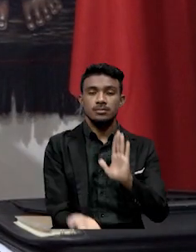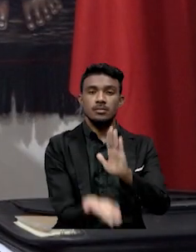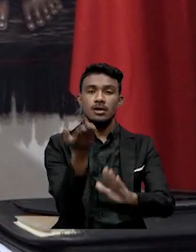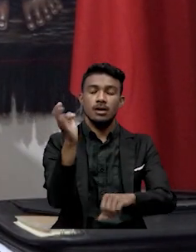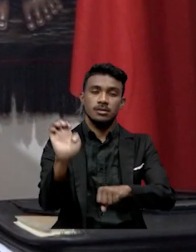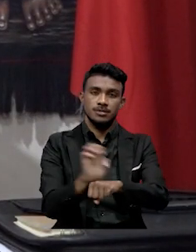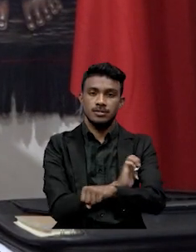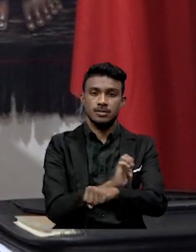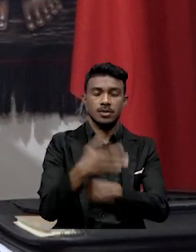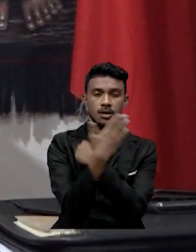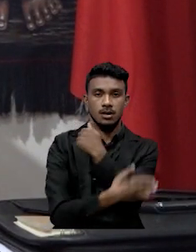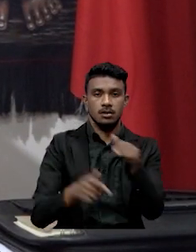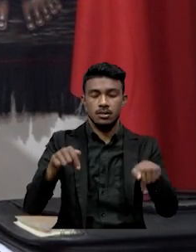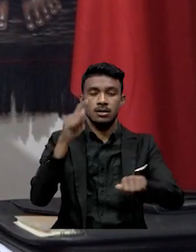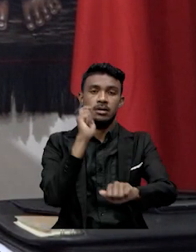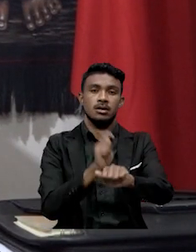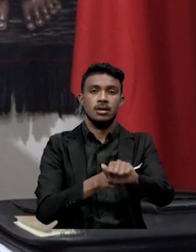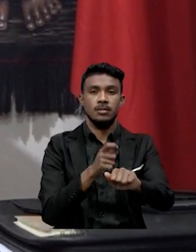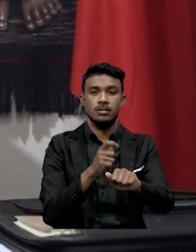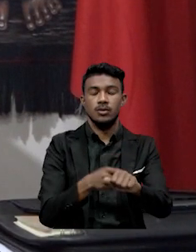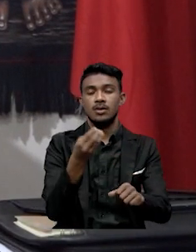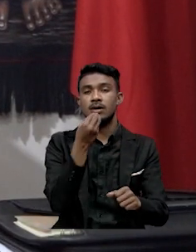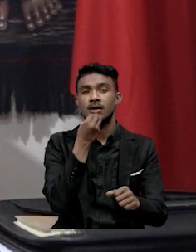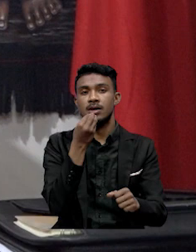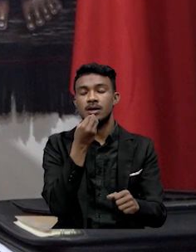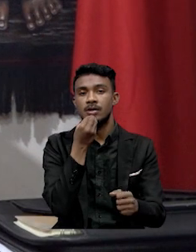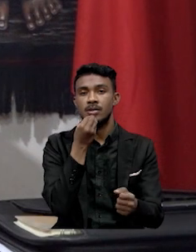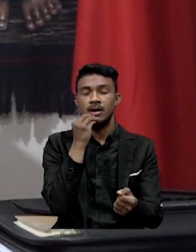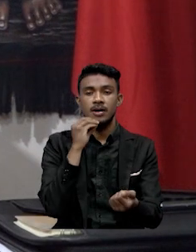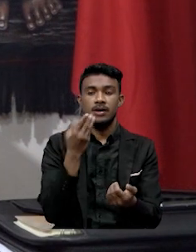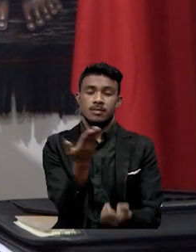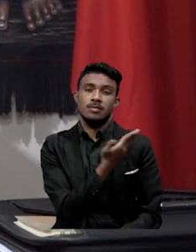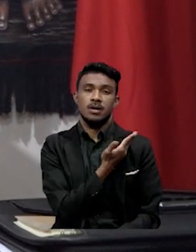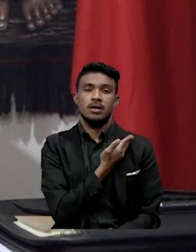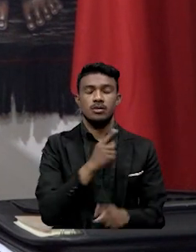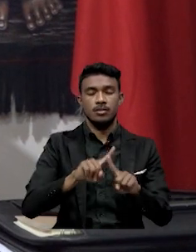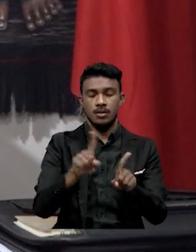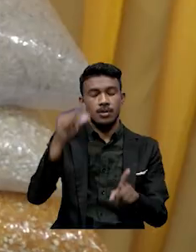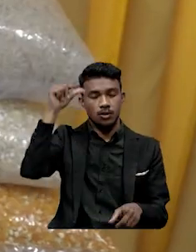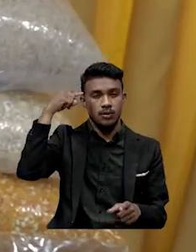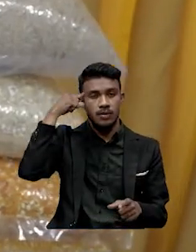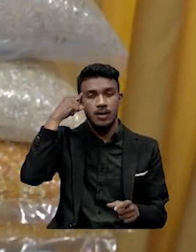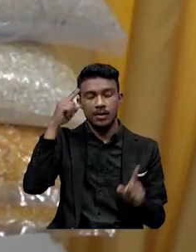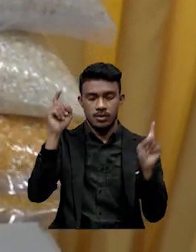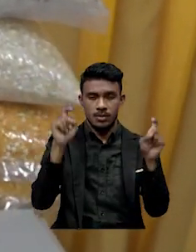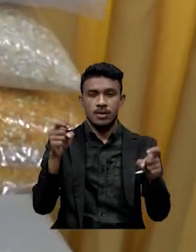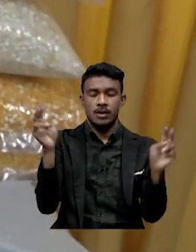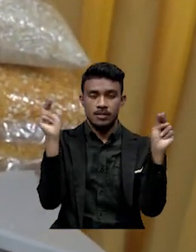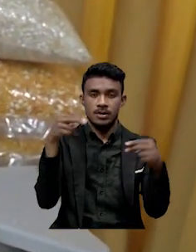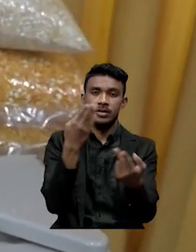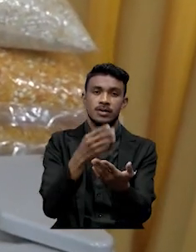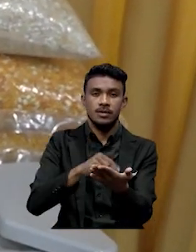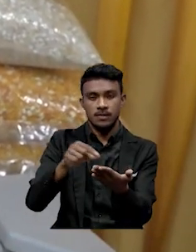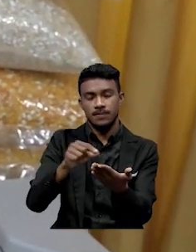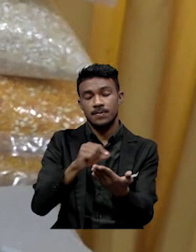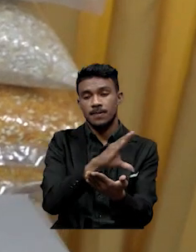e a situação NEBE necessidade básica folin sae, mas bem, governo precisa conta dia com a inflação,